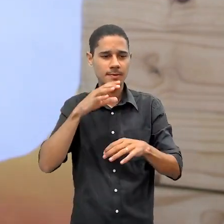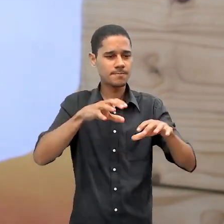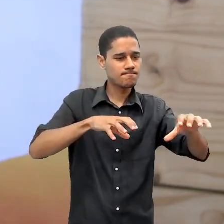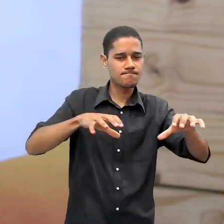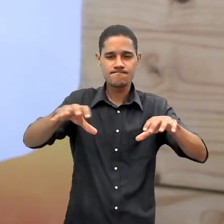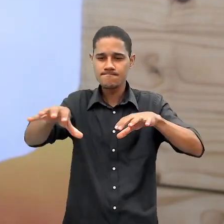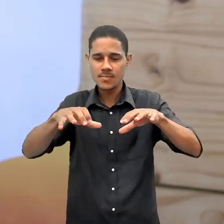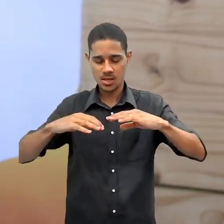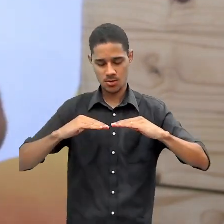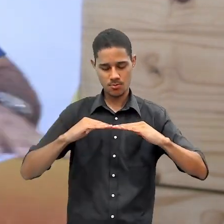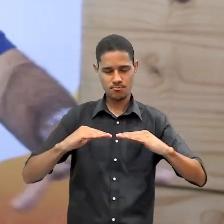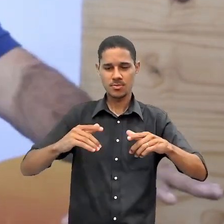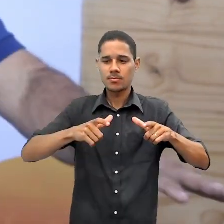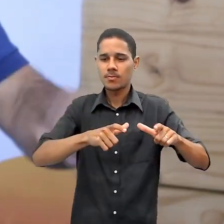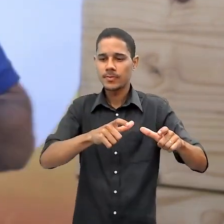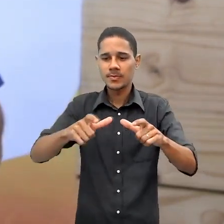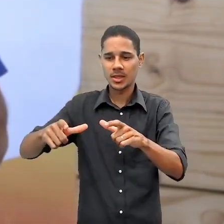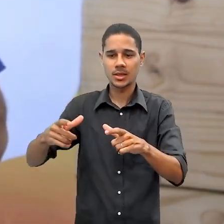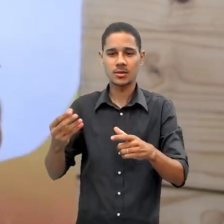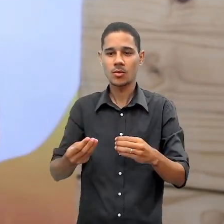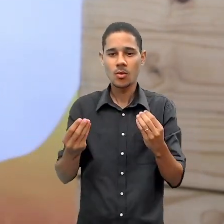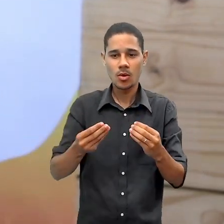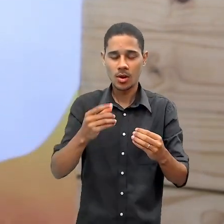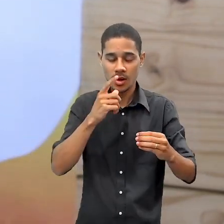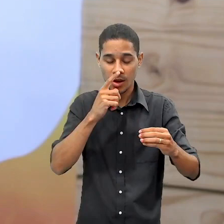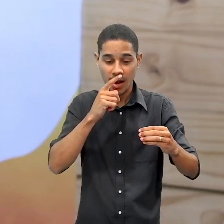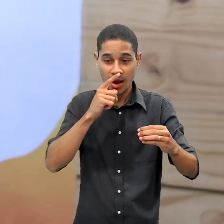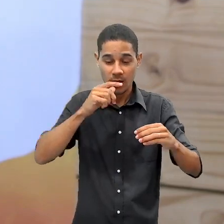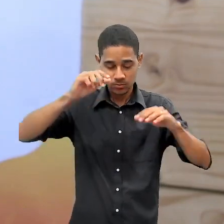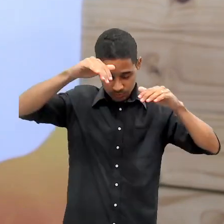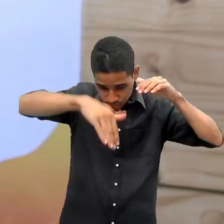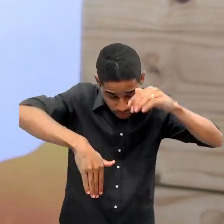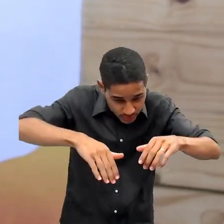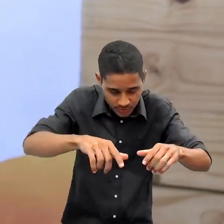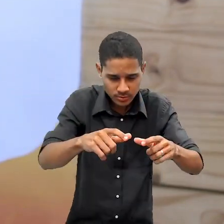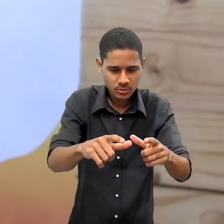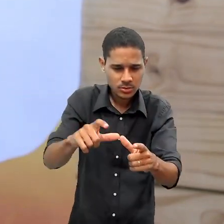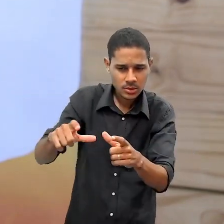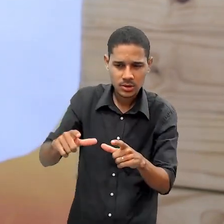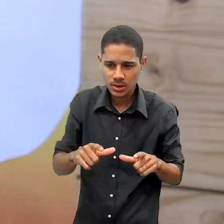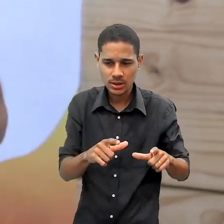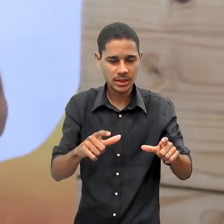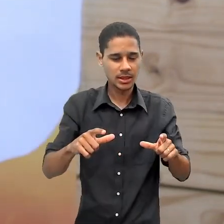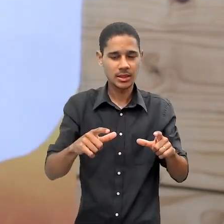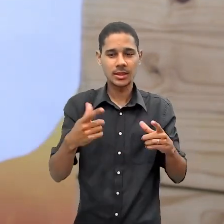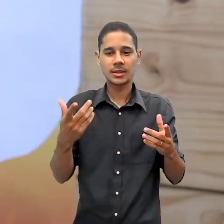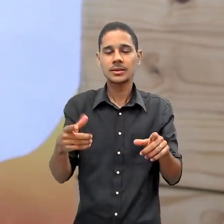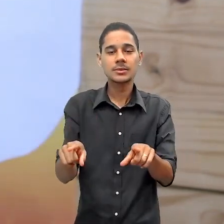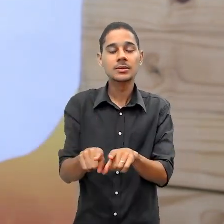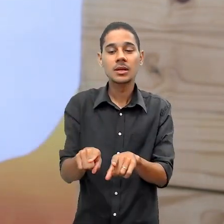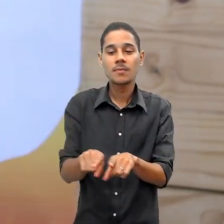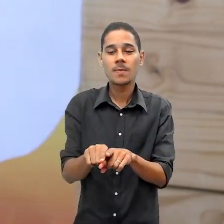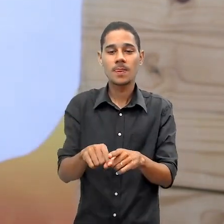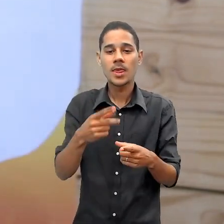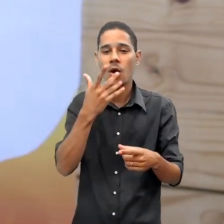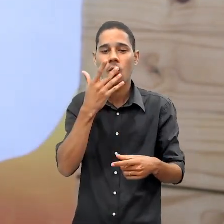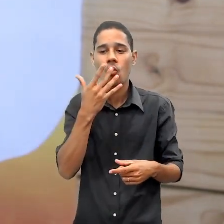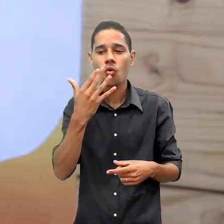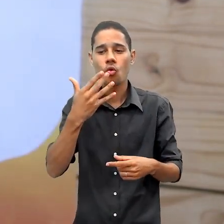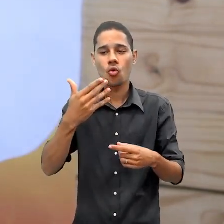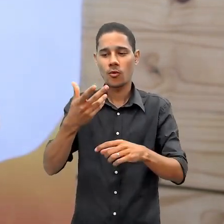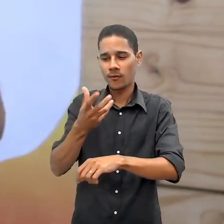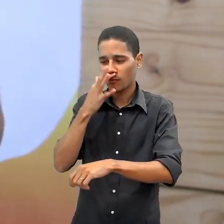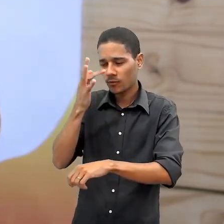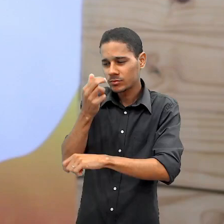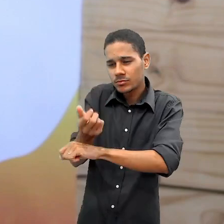piso dessa área gourmet, os ladrilhos da piscina, né? A textura e as cores dessa